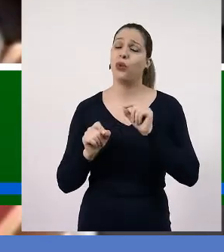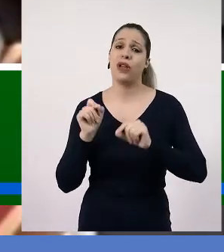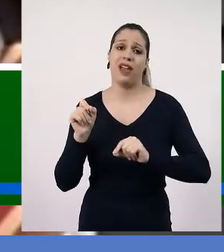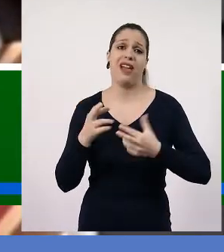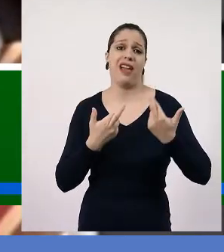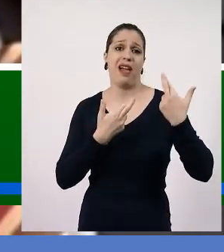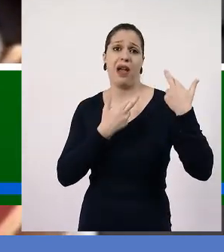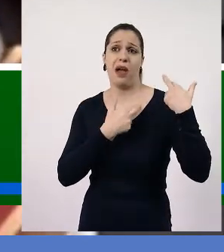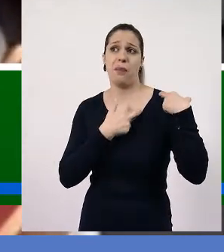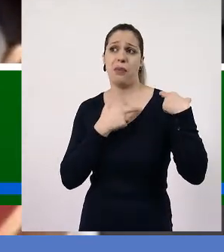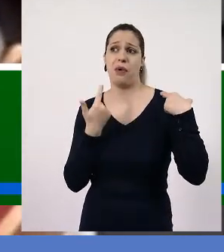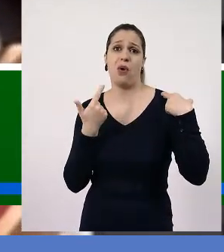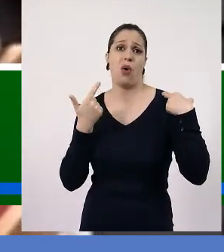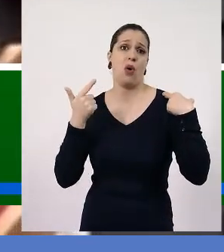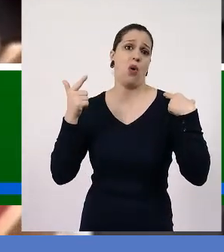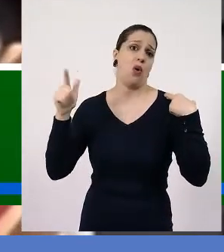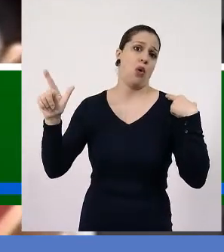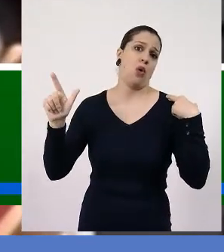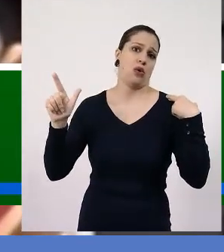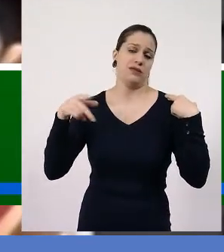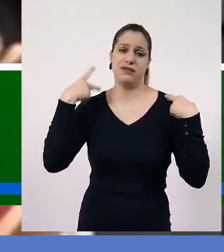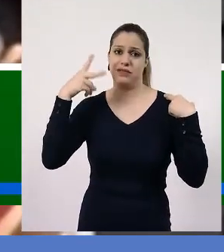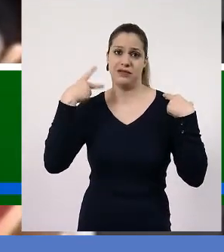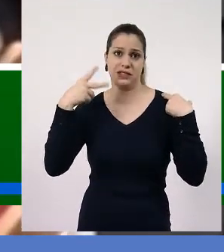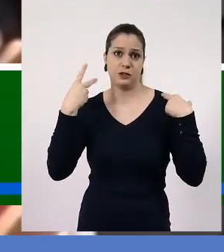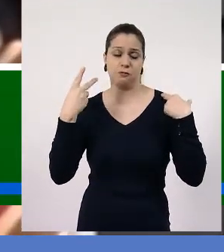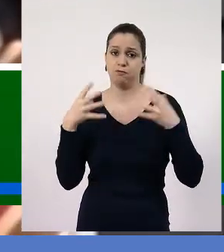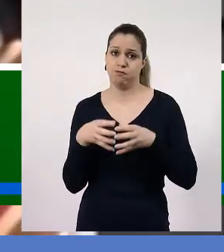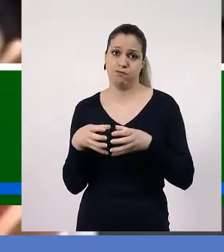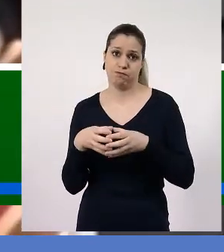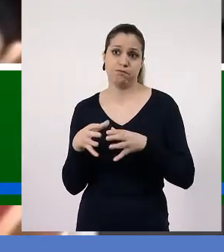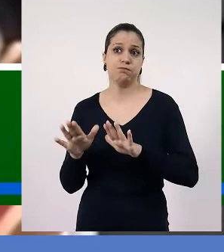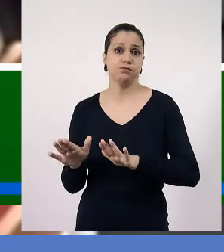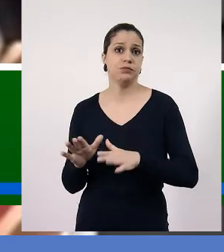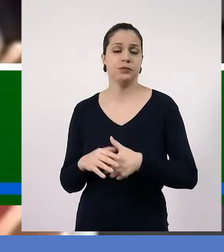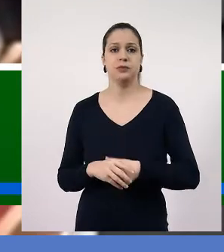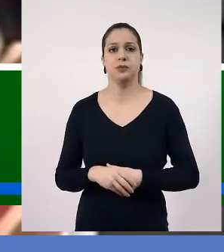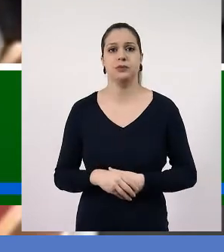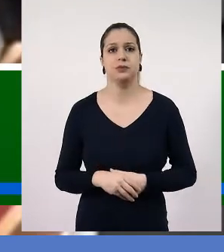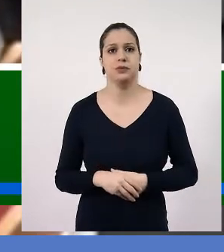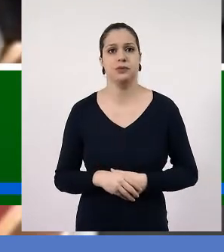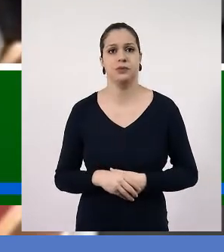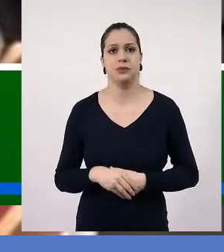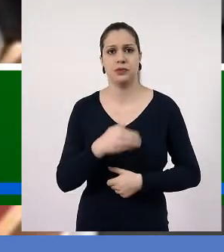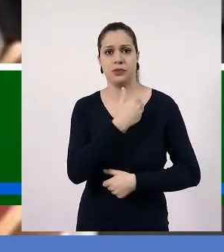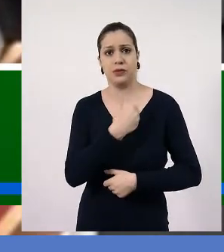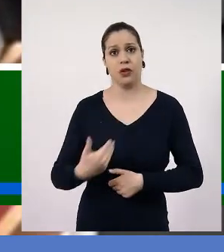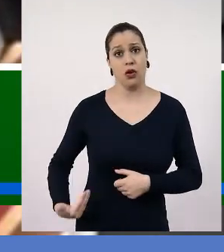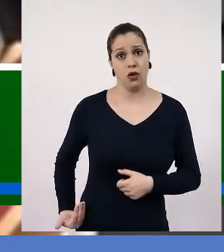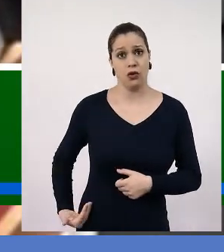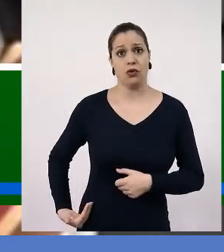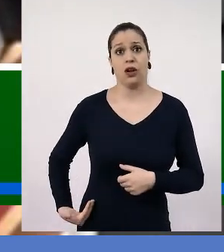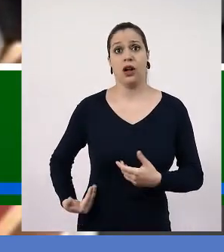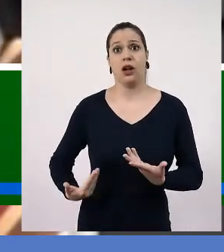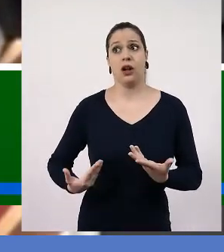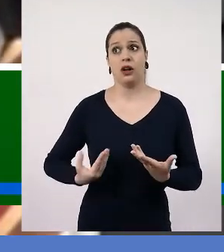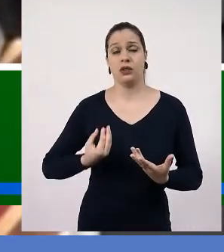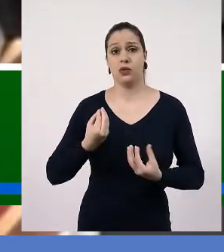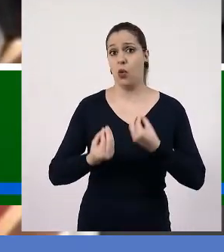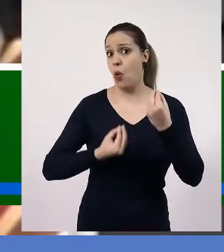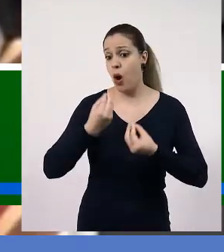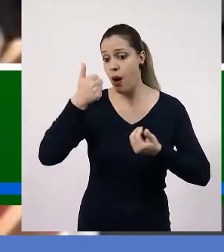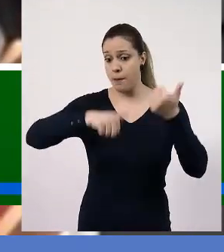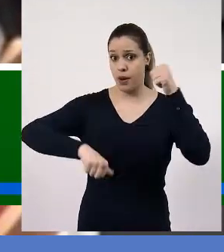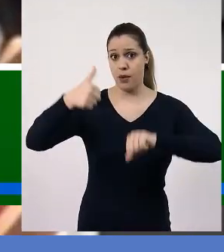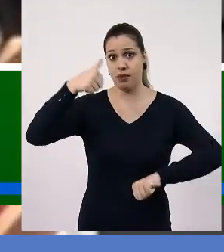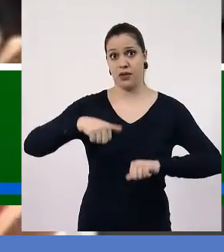você querer dar benefícios para lá e para cá, e às vezes depende muito do governo, da sanção do governo. Por quê? Porque